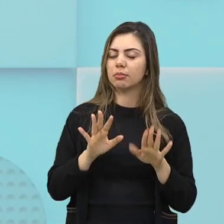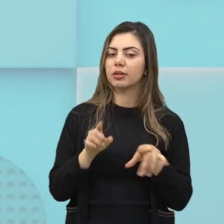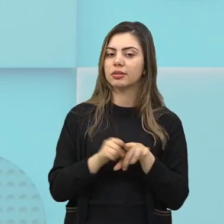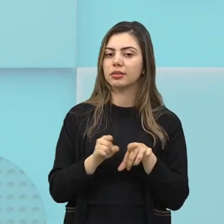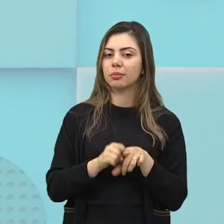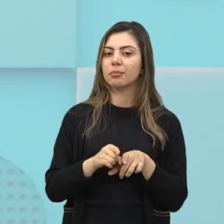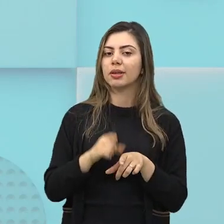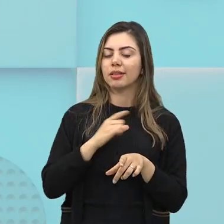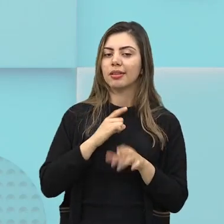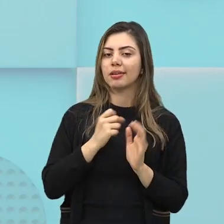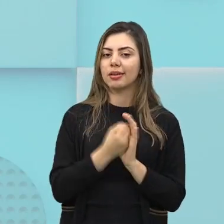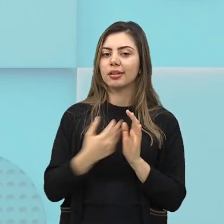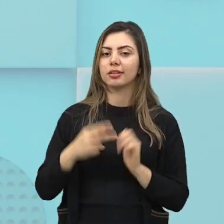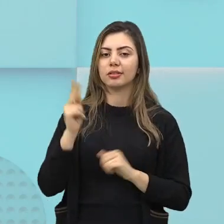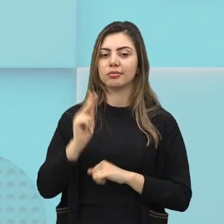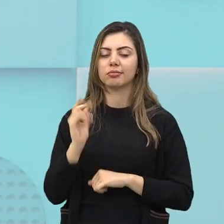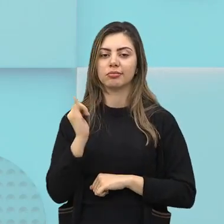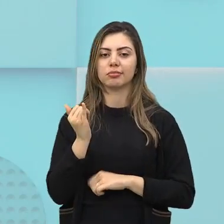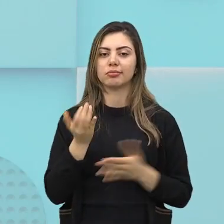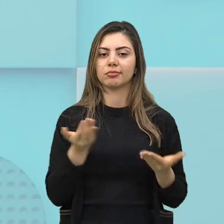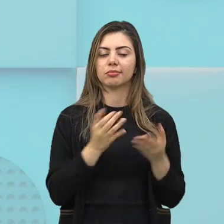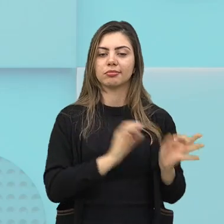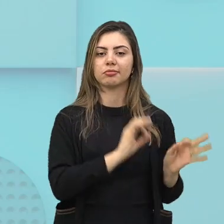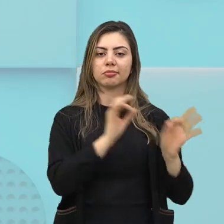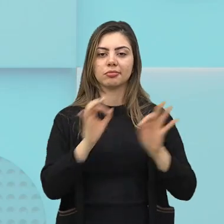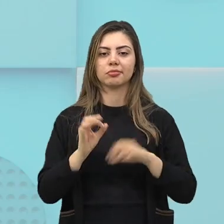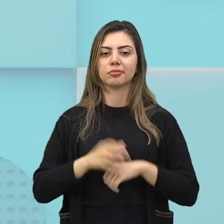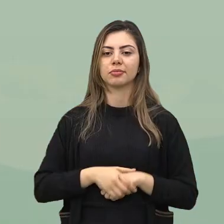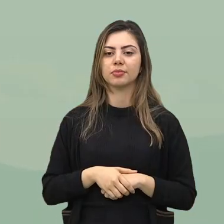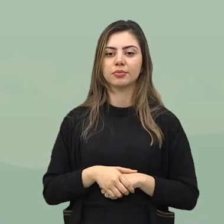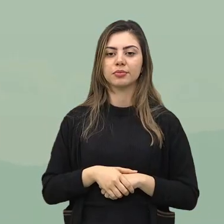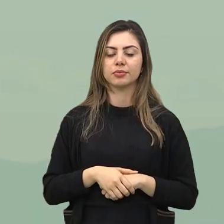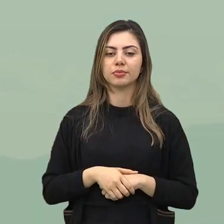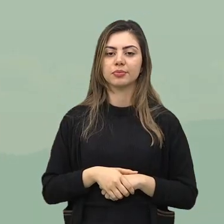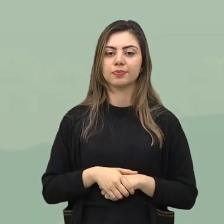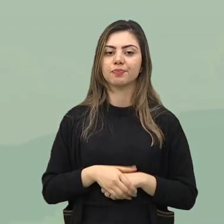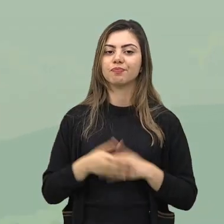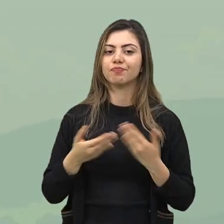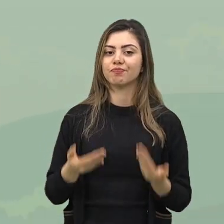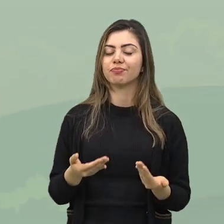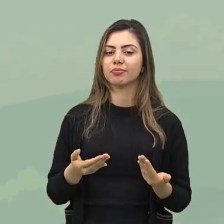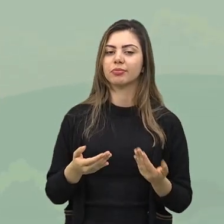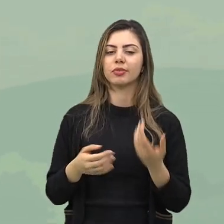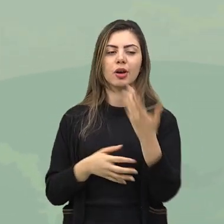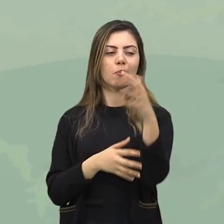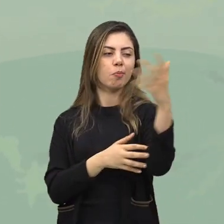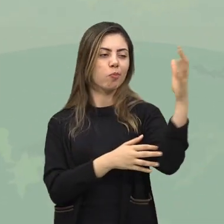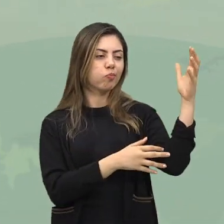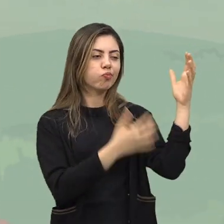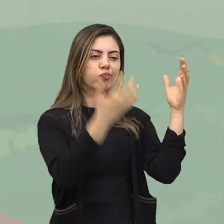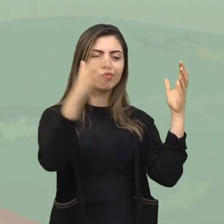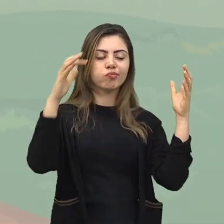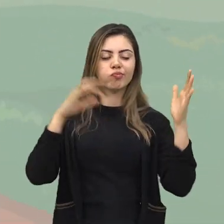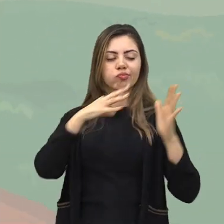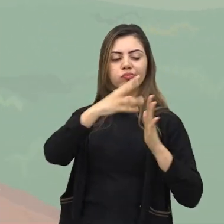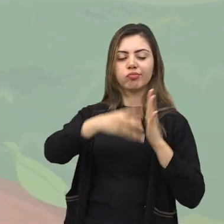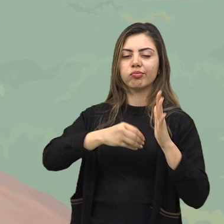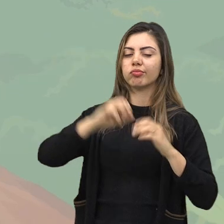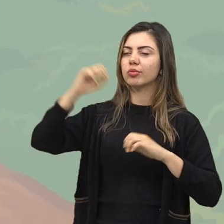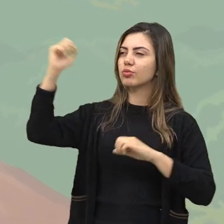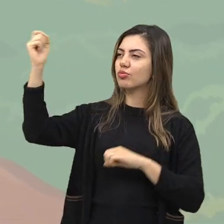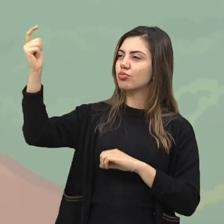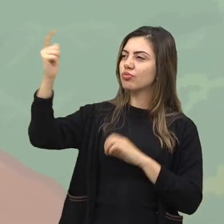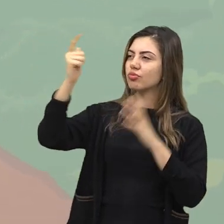é classificado como conto. Assistam o vídeo, por gentileza. Na densa floresta amazônica, onde os raios de sol